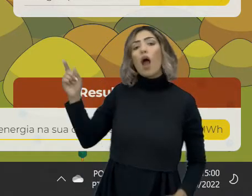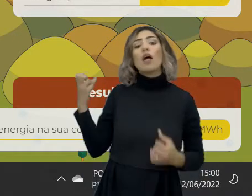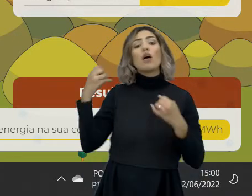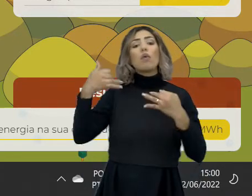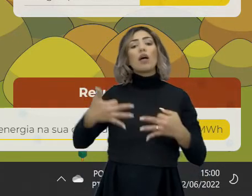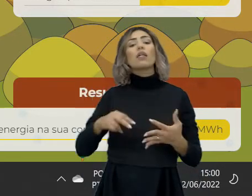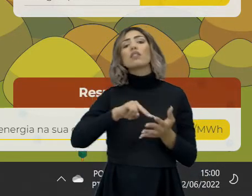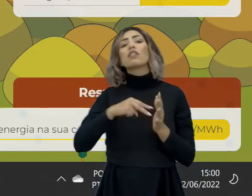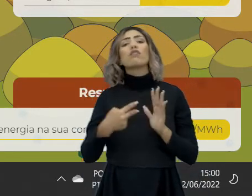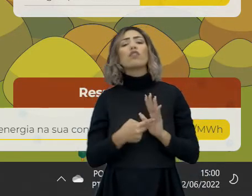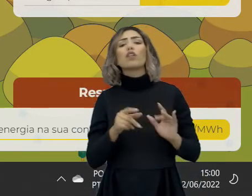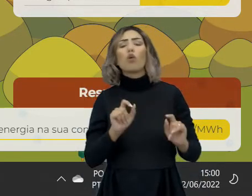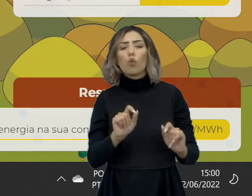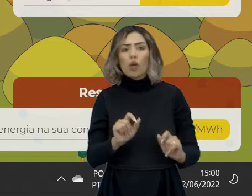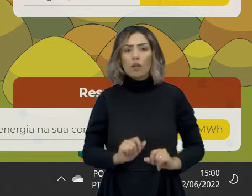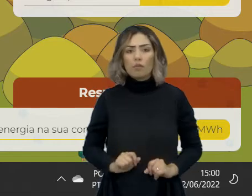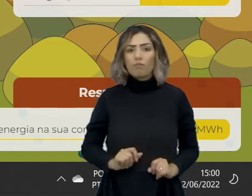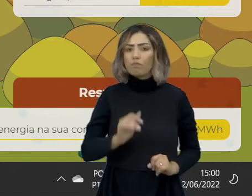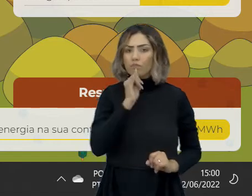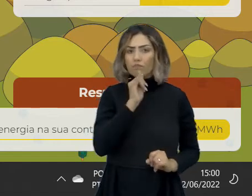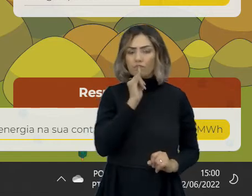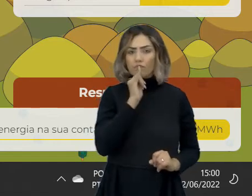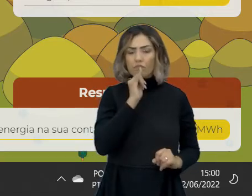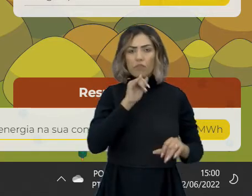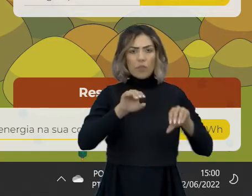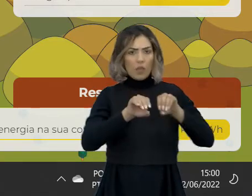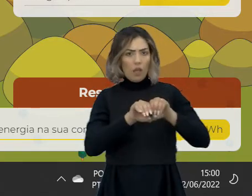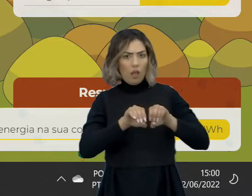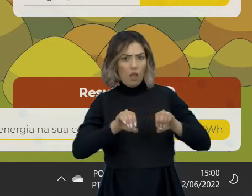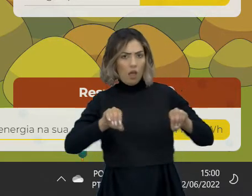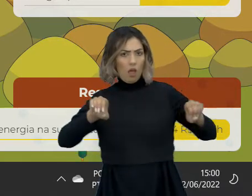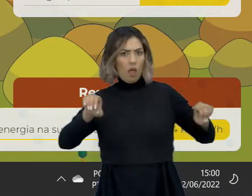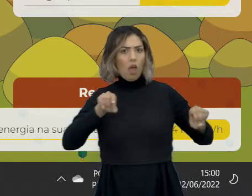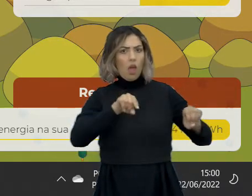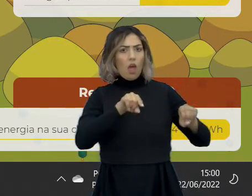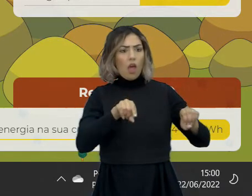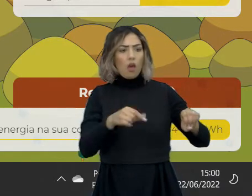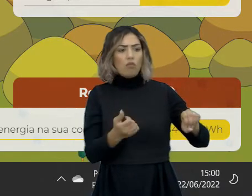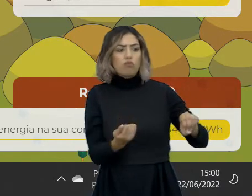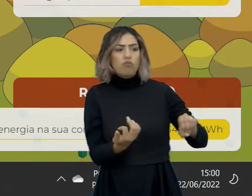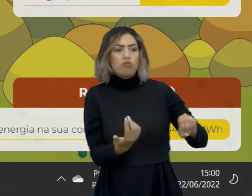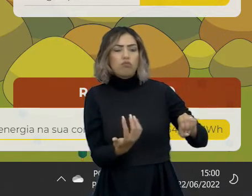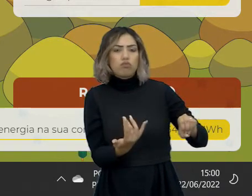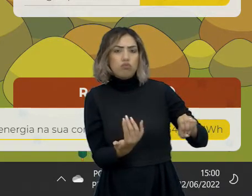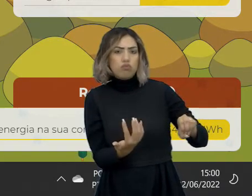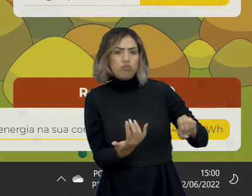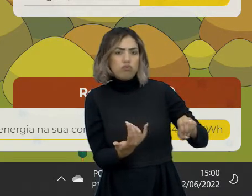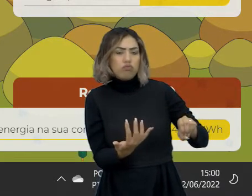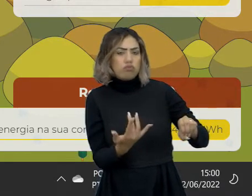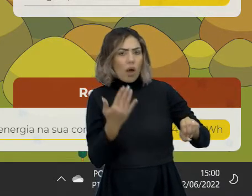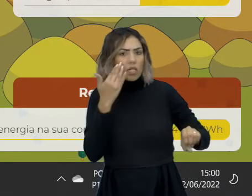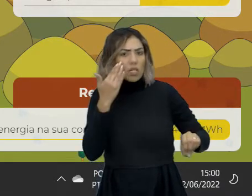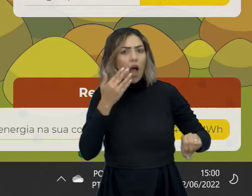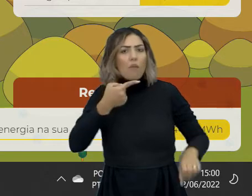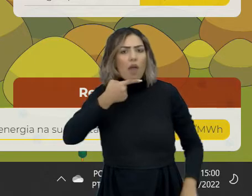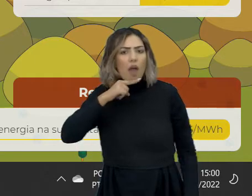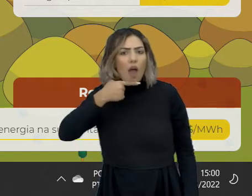é, né? Quando você queima... Bagaço da cana ou lenha numa caldeira, produzindo vapor em alta pressão que faz